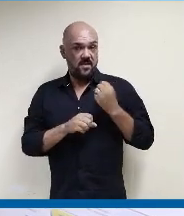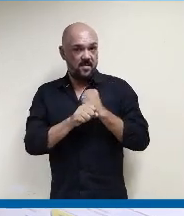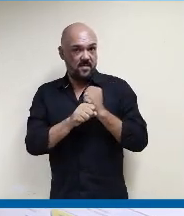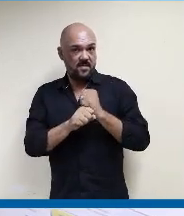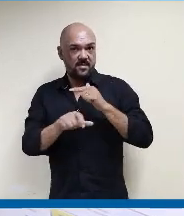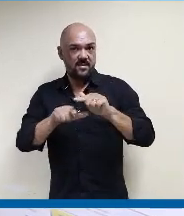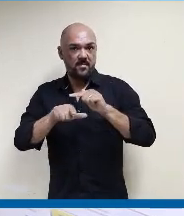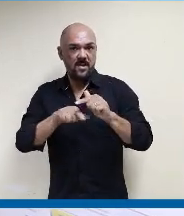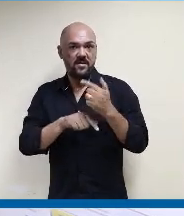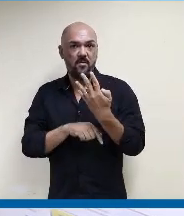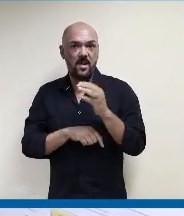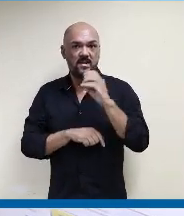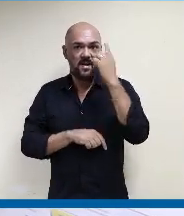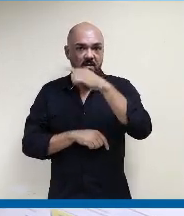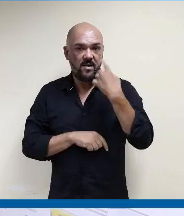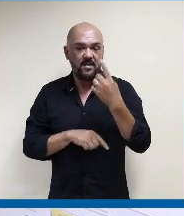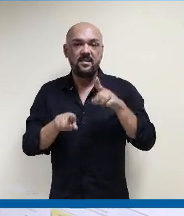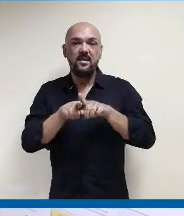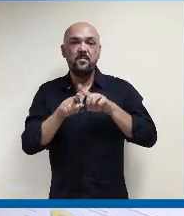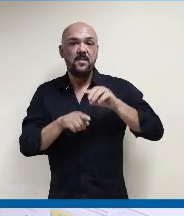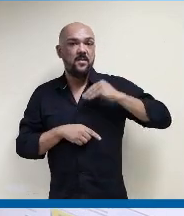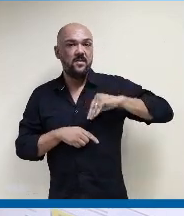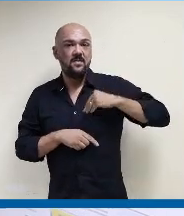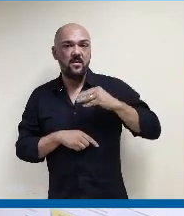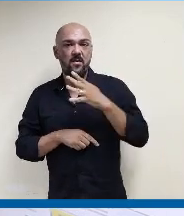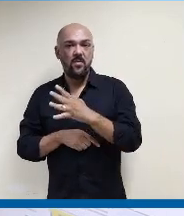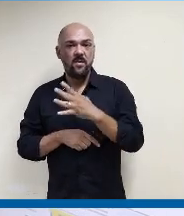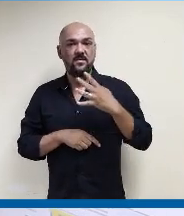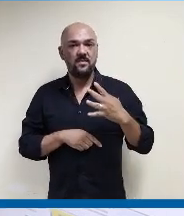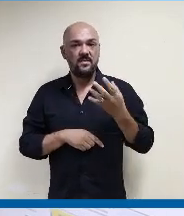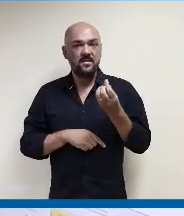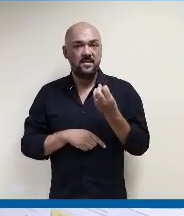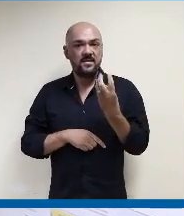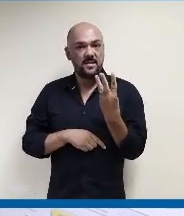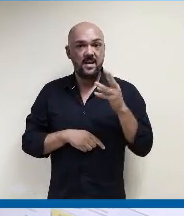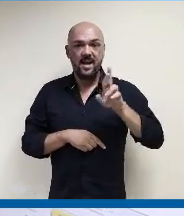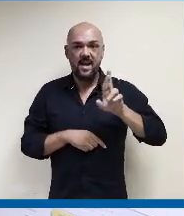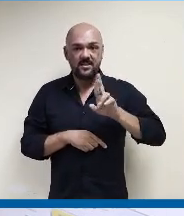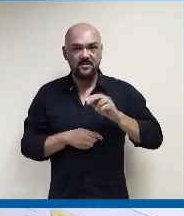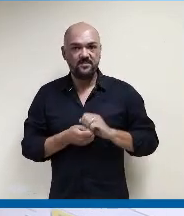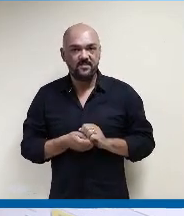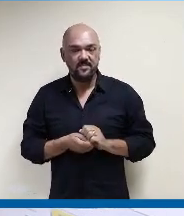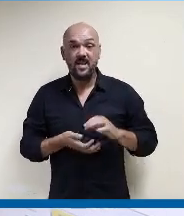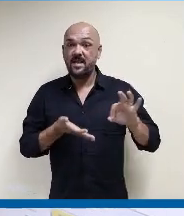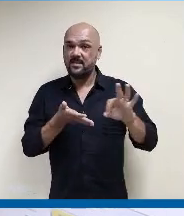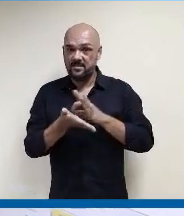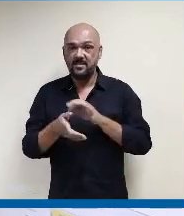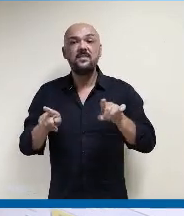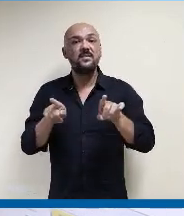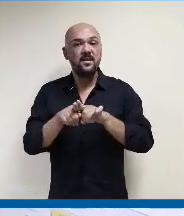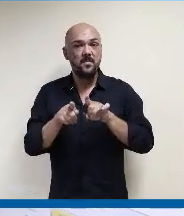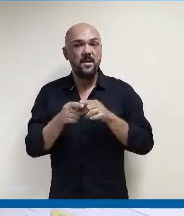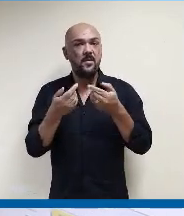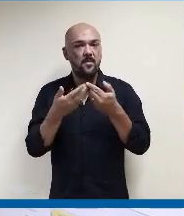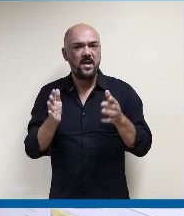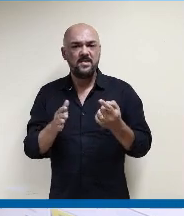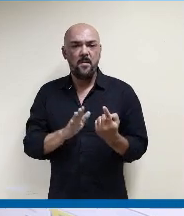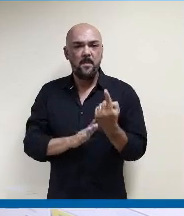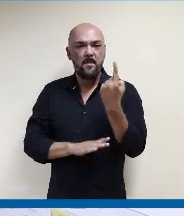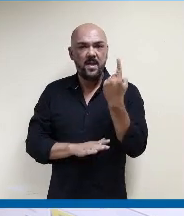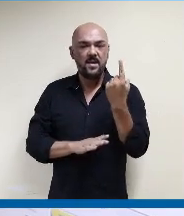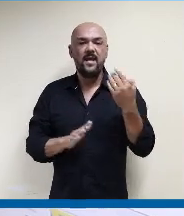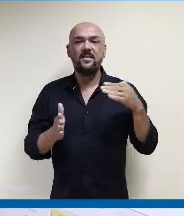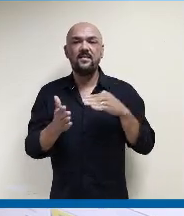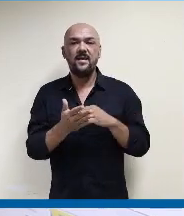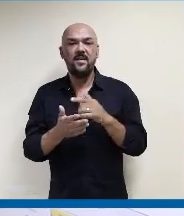com dedicação exclusiva e vencimento a partir de quatro mil quatrocentos e sessenta e três reais as inscrições ficam abertas de